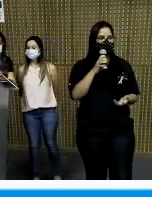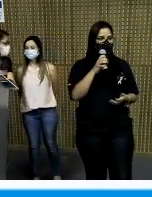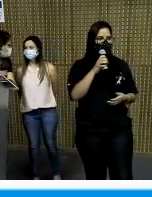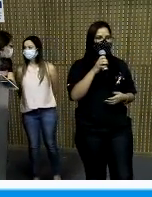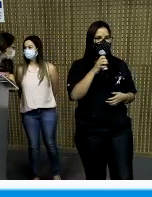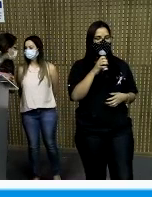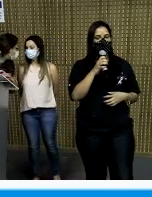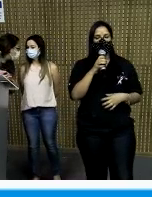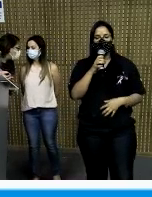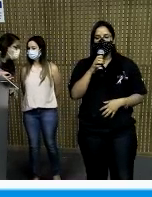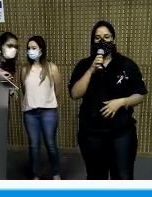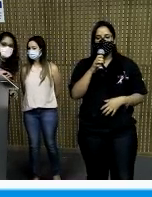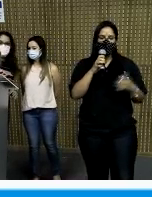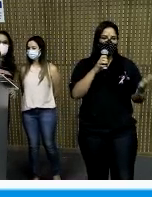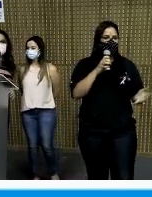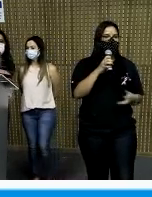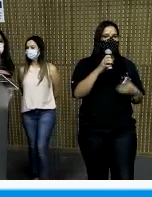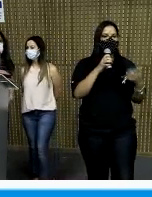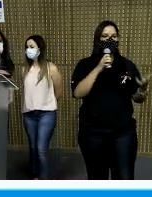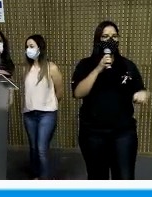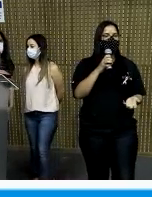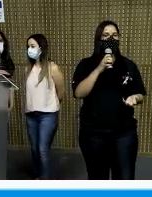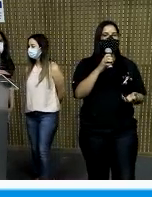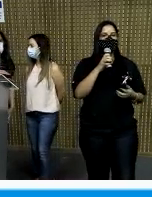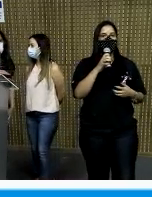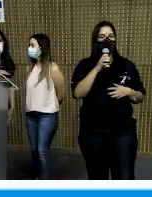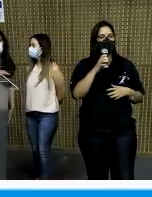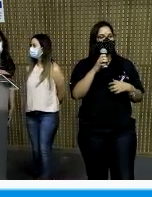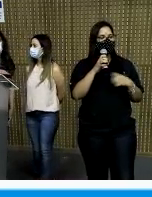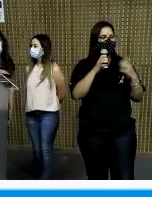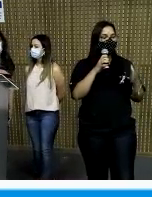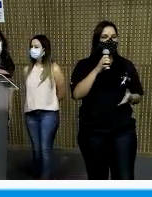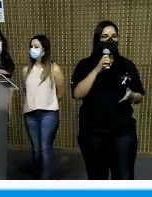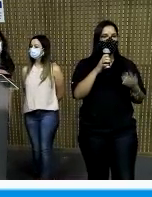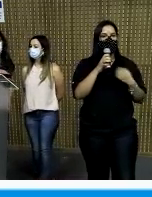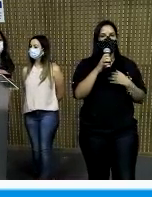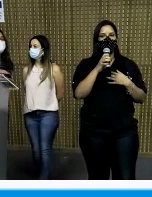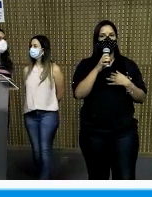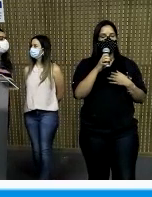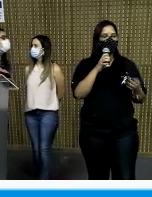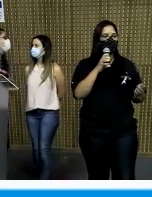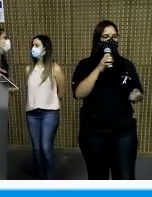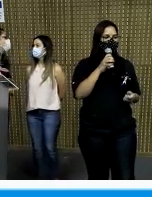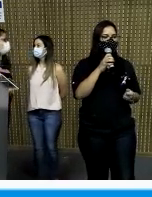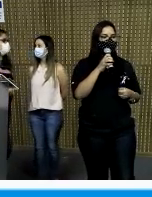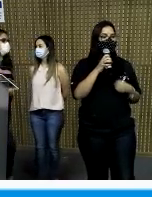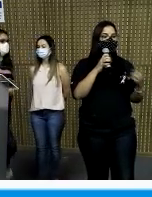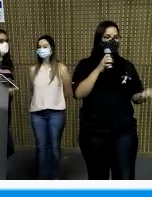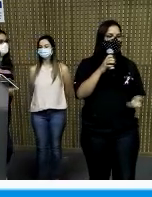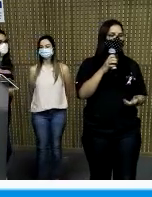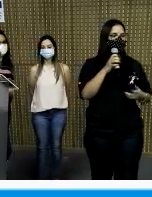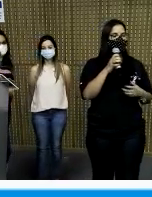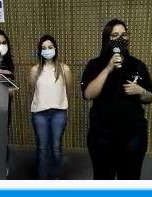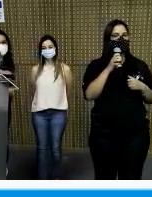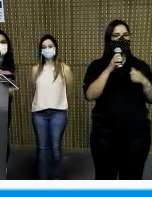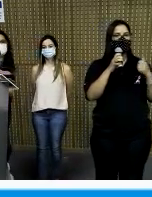também realizam, né? E nos casos que a gente não consegue comunicar o paciente, geralmente a gente tem um grupo com participação dos ACs, né, para busca ativa